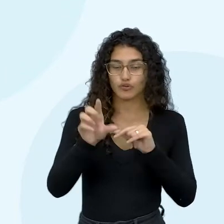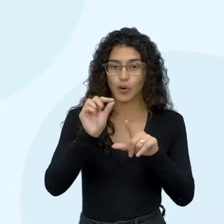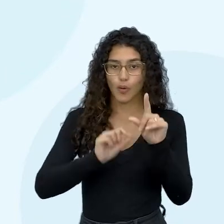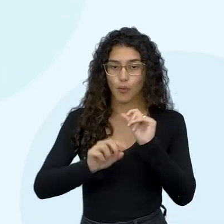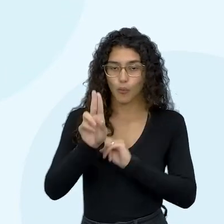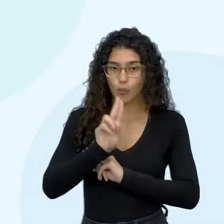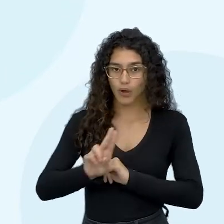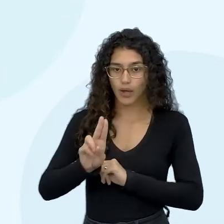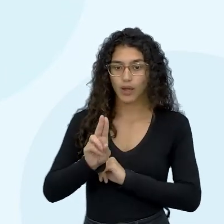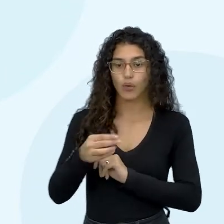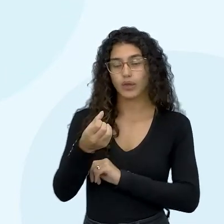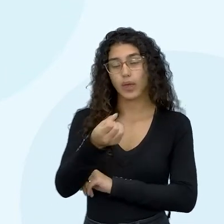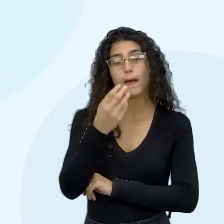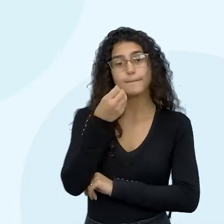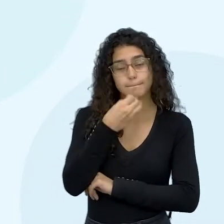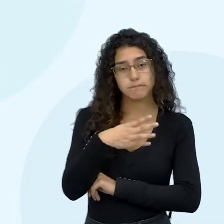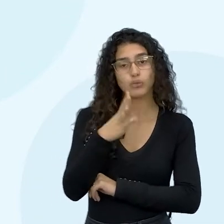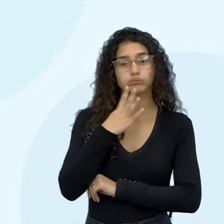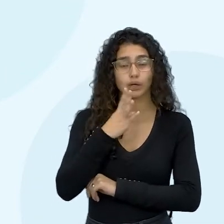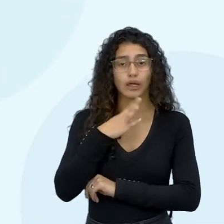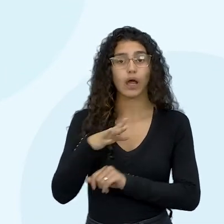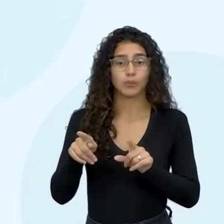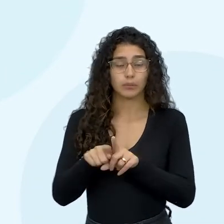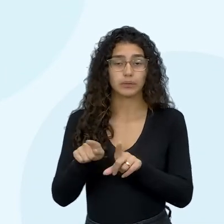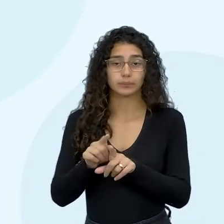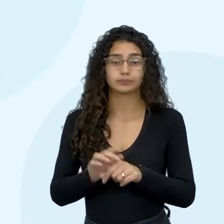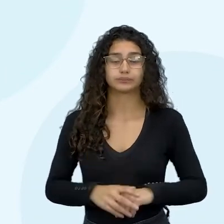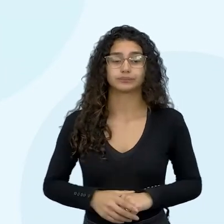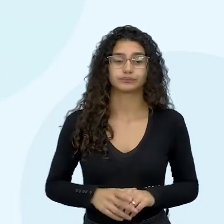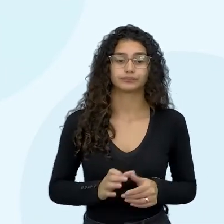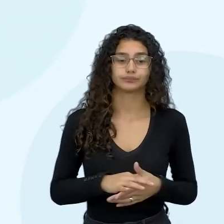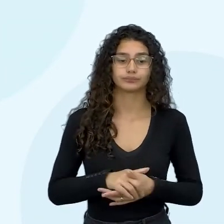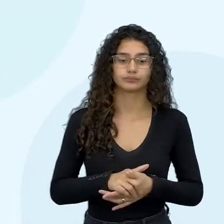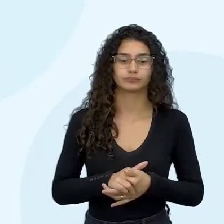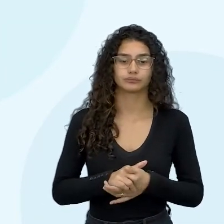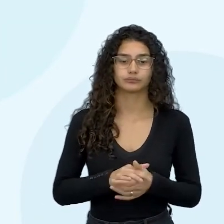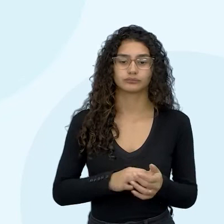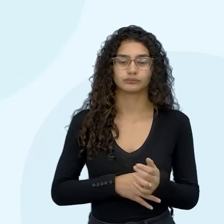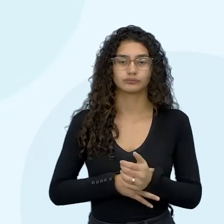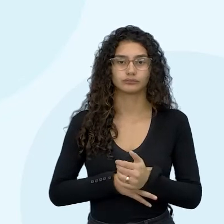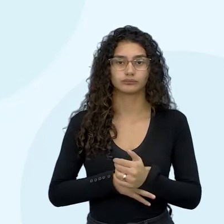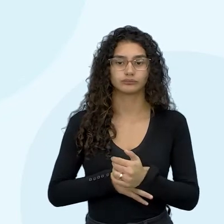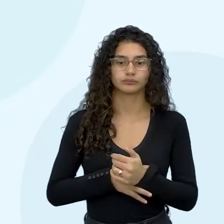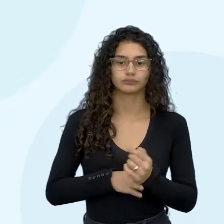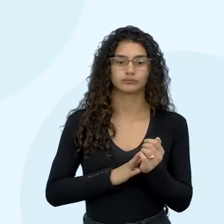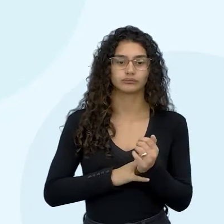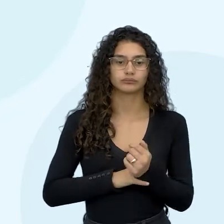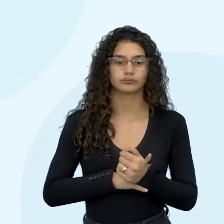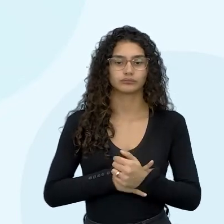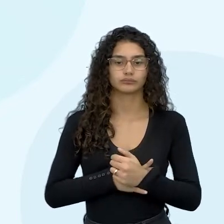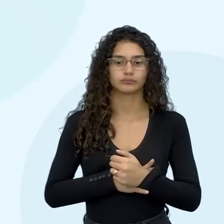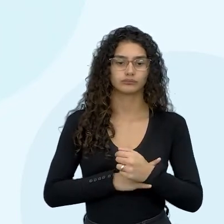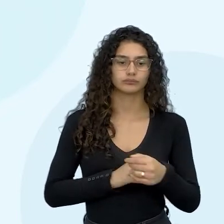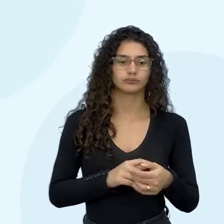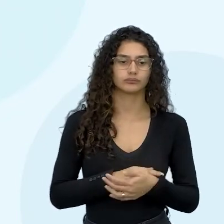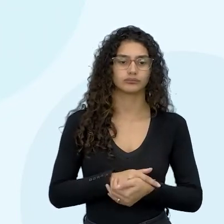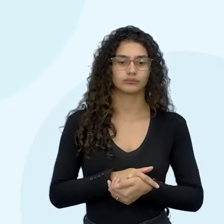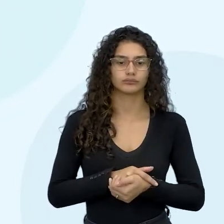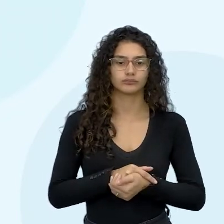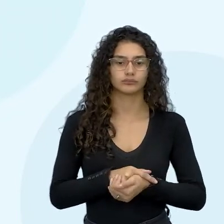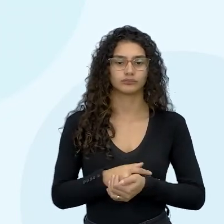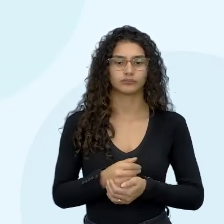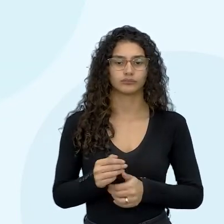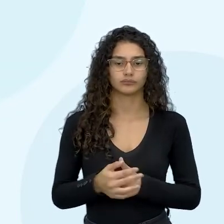o que é legal, né? Então, olha só. Agora, o que acontece? Eu